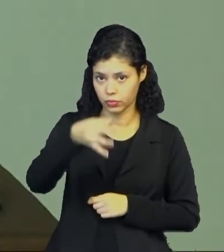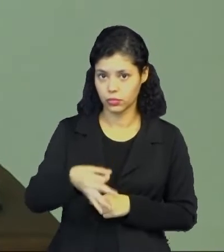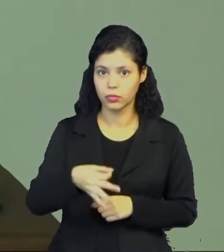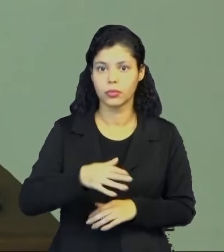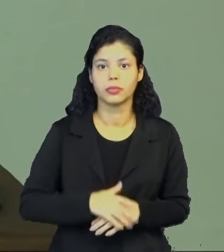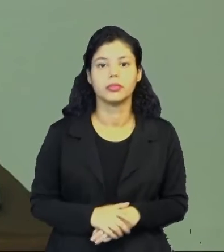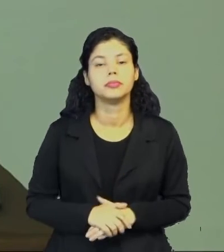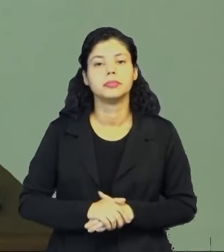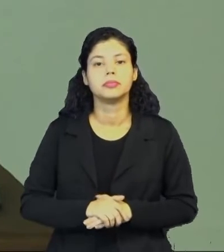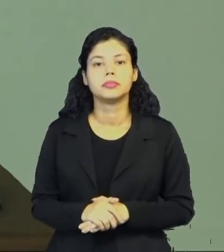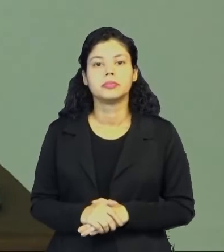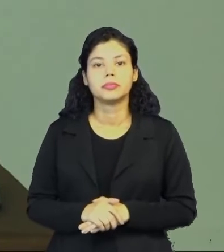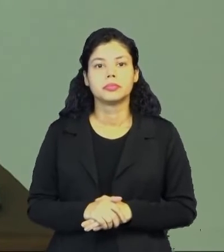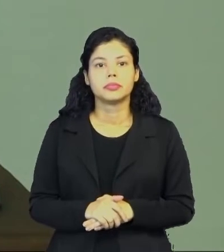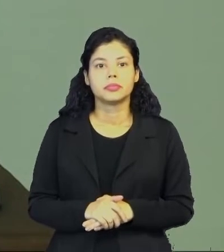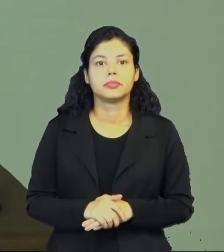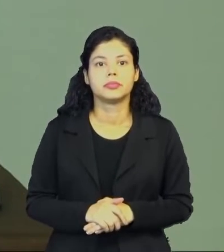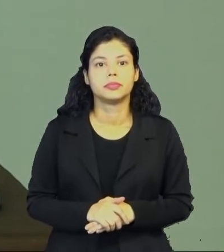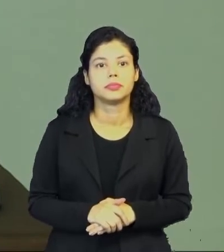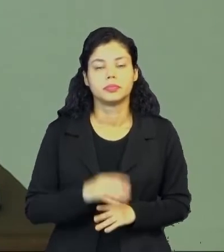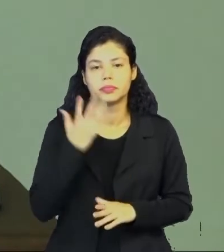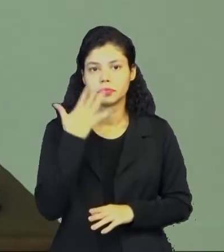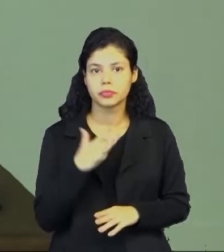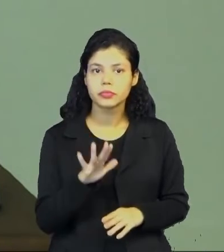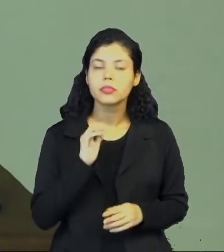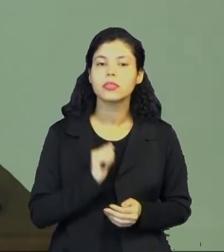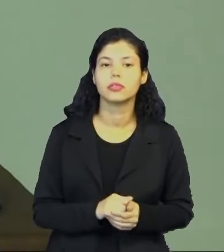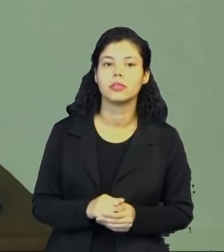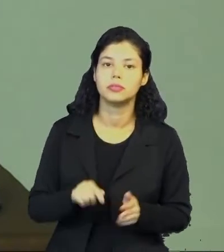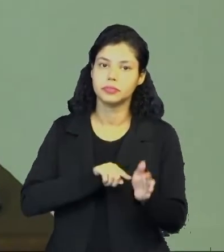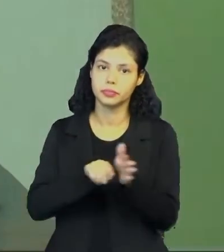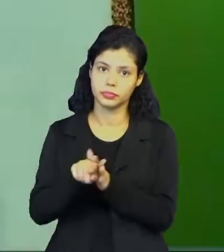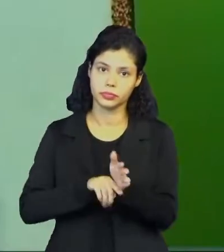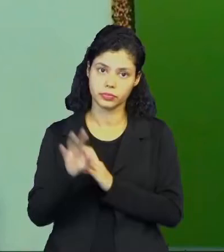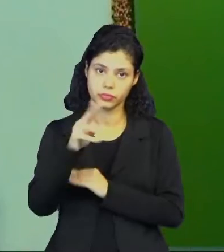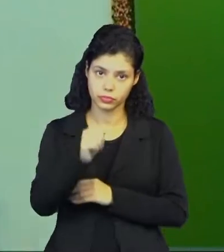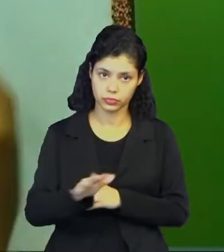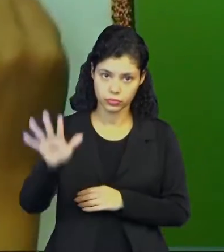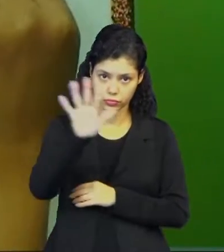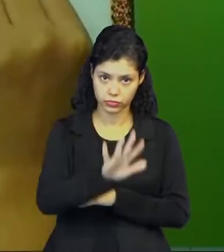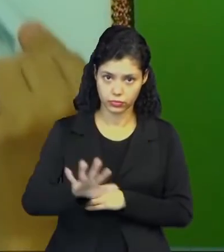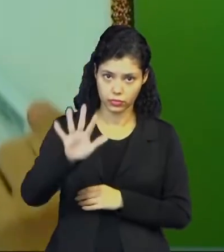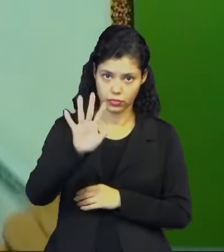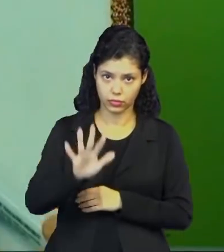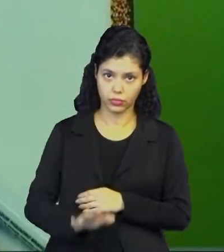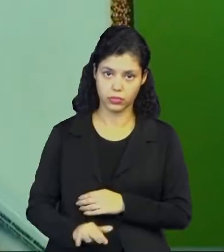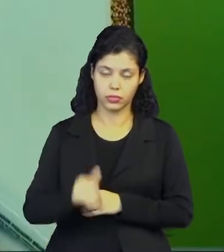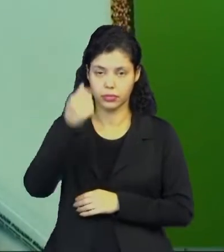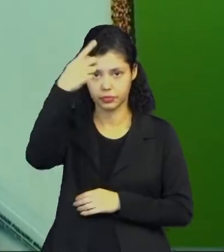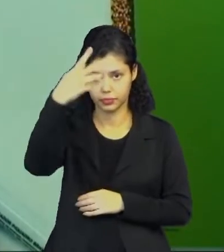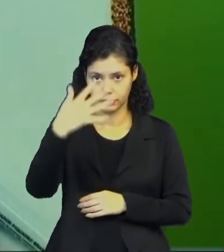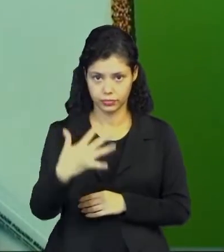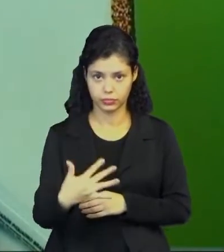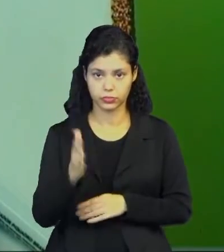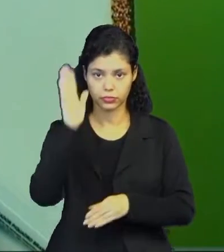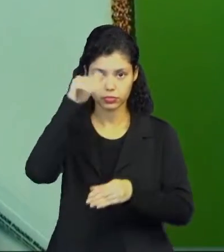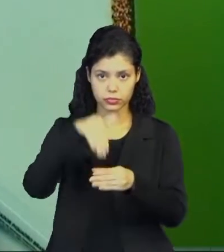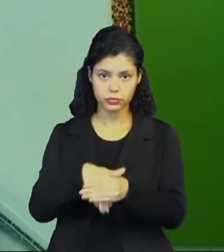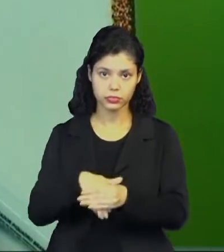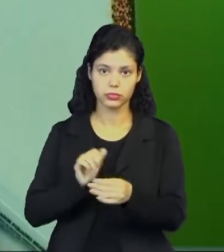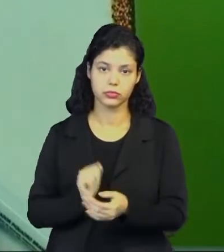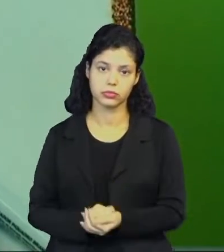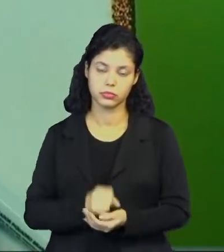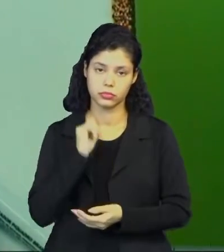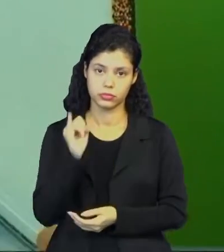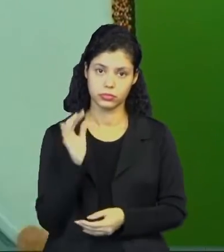aqui. Assim como eles pediram, quantas crianças participaram da pesquisa, que é o valor total, que eu somo a quantidade de votos.